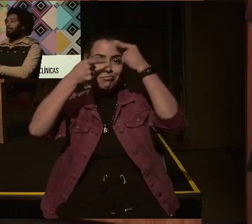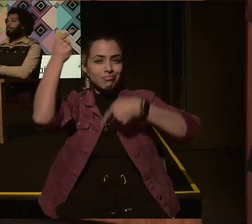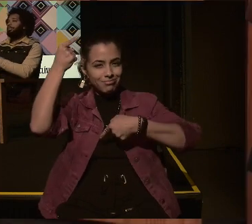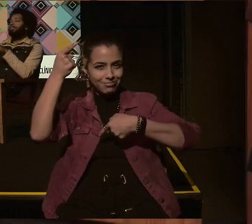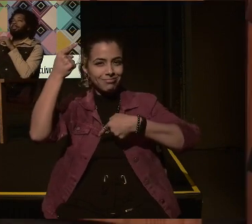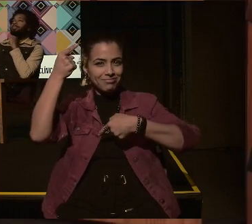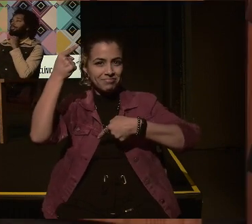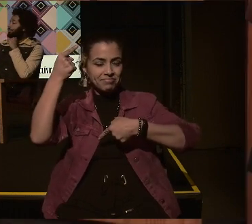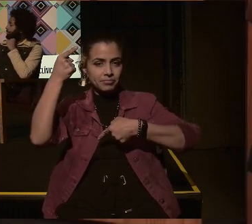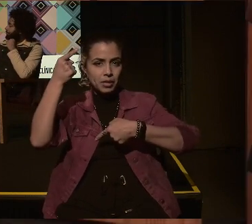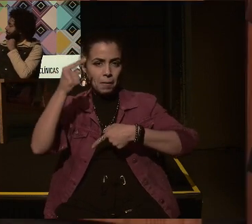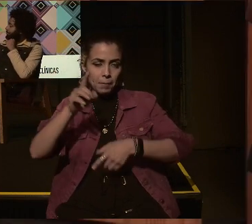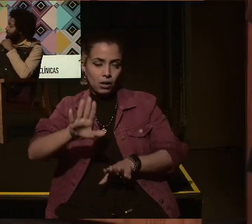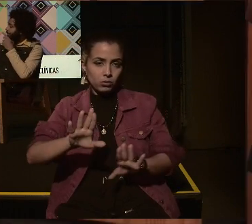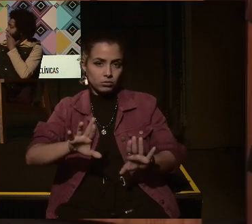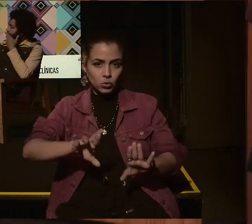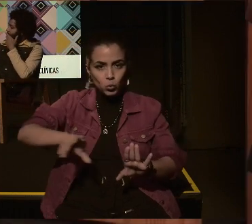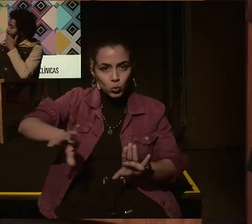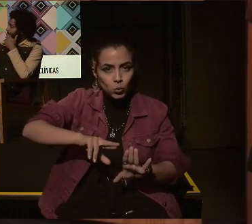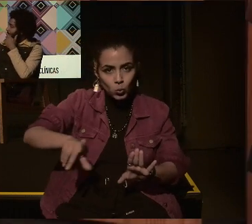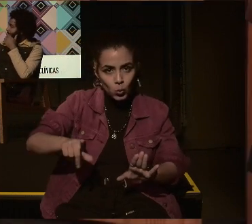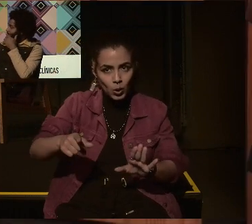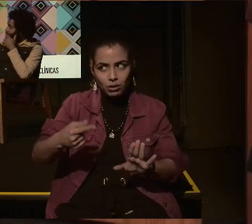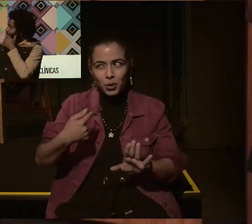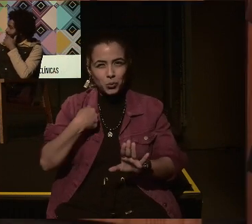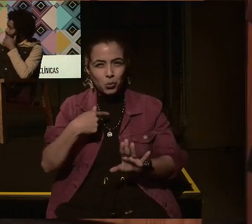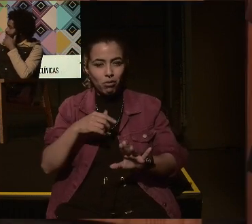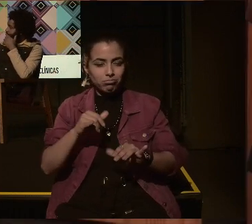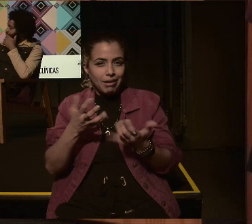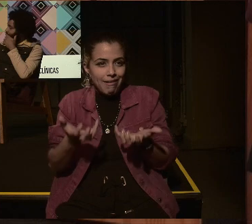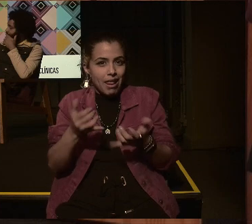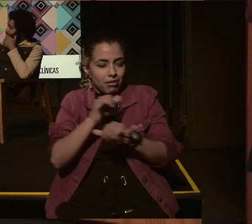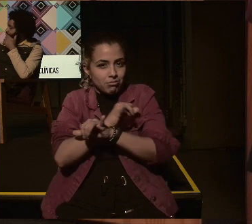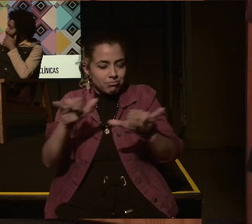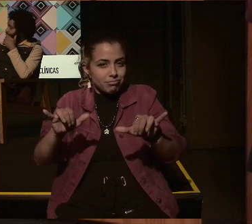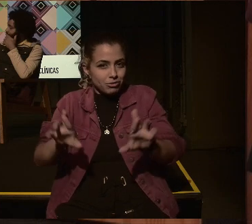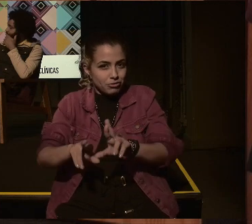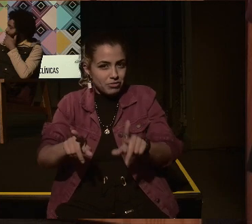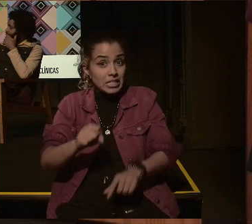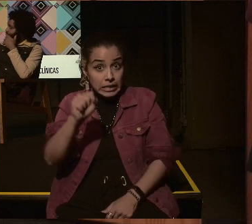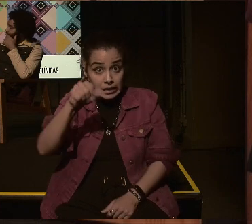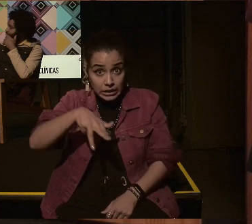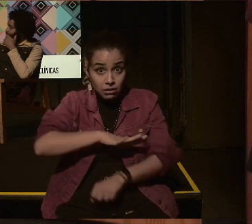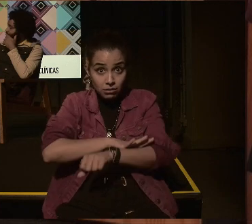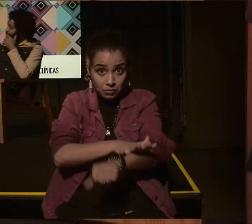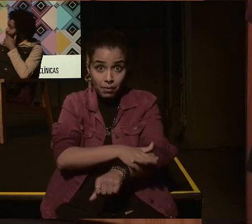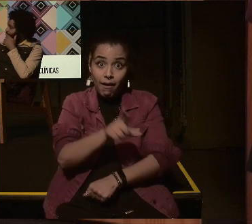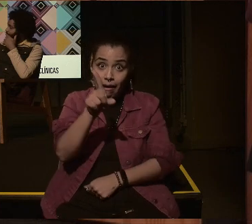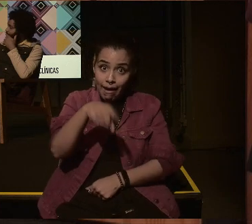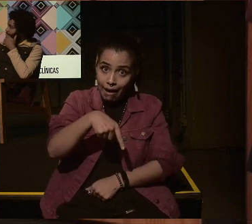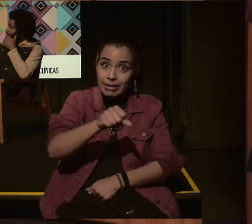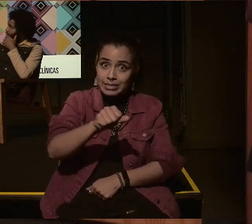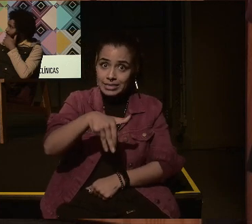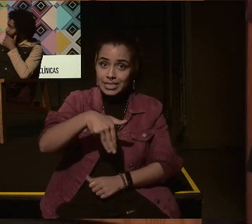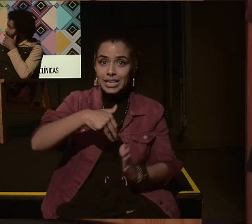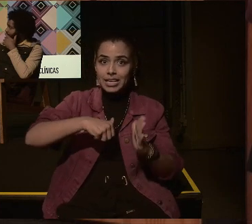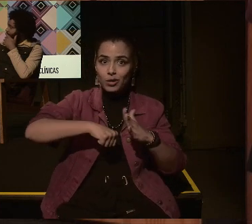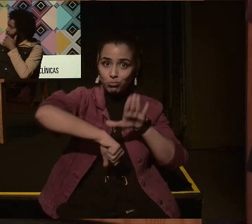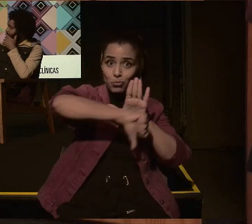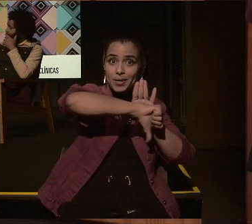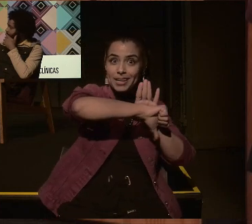Eu não estou dizendo que não tem que ser um crime. Não é isso que eu, porque é um crime. Mas percebam, a